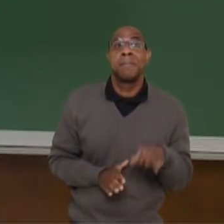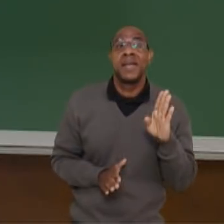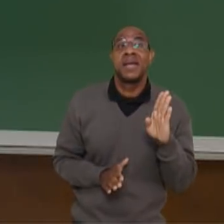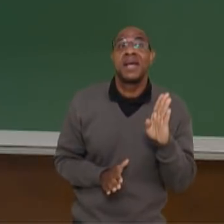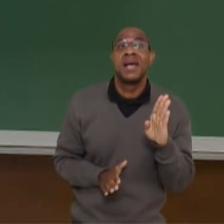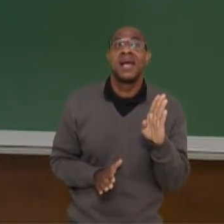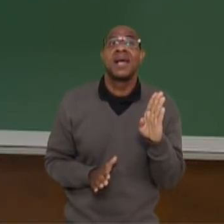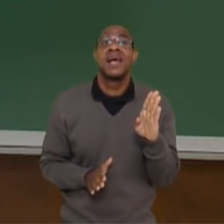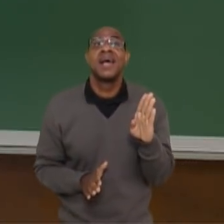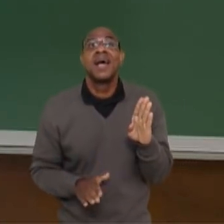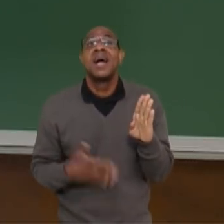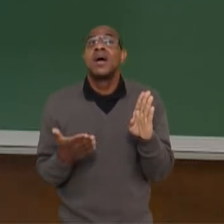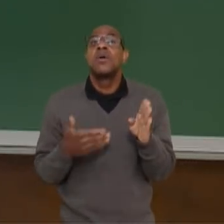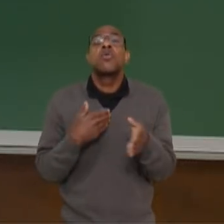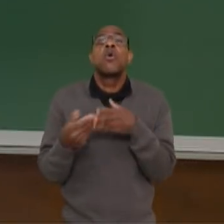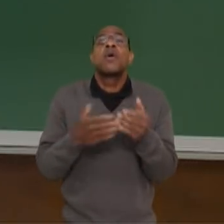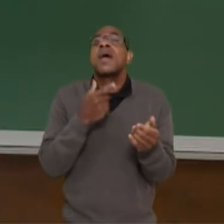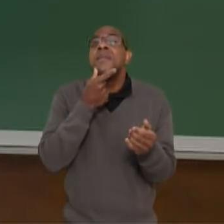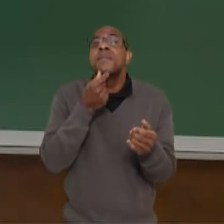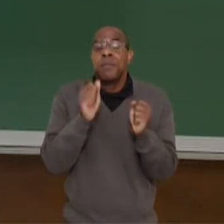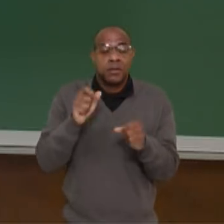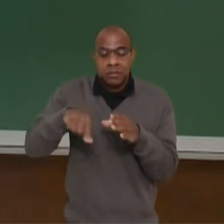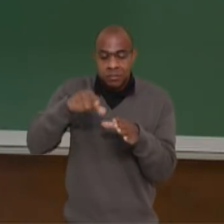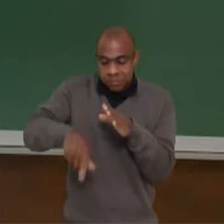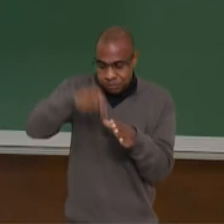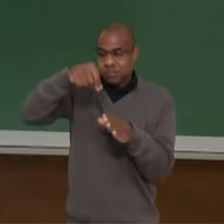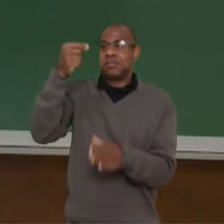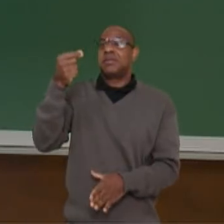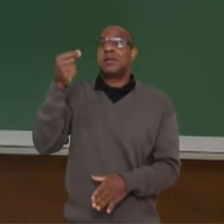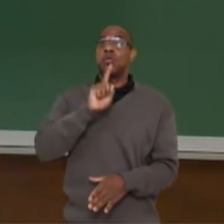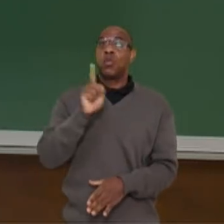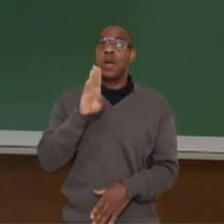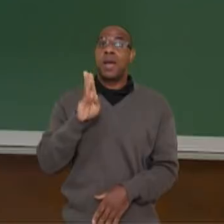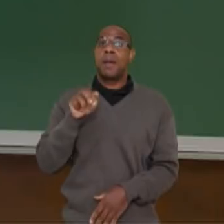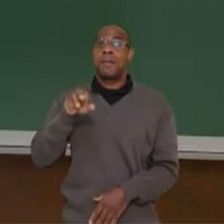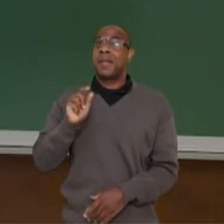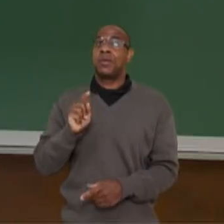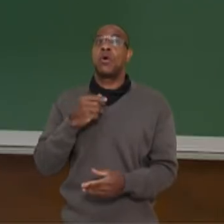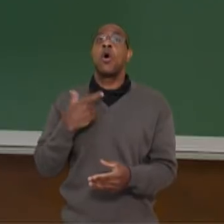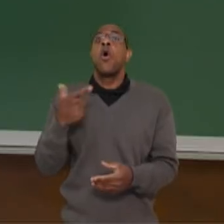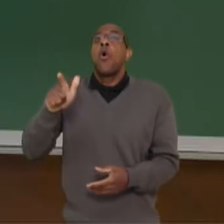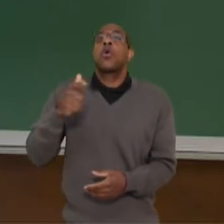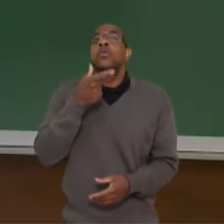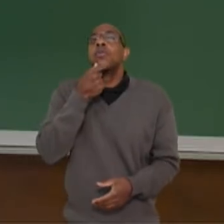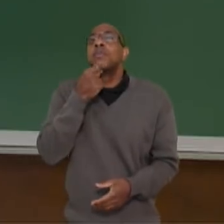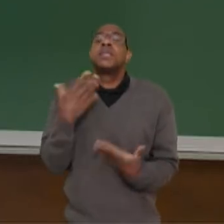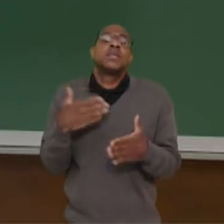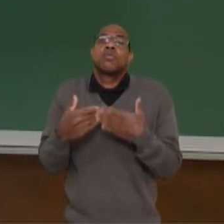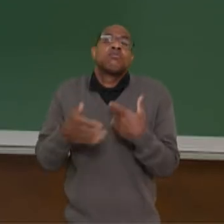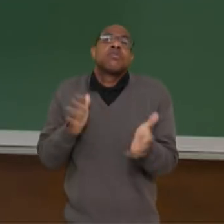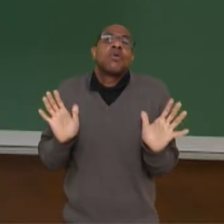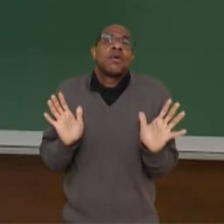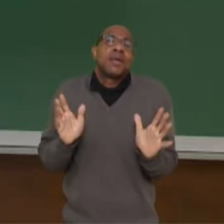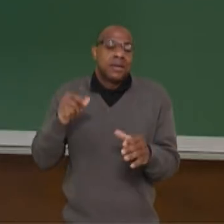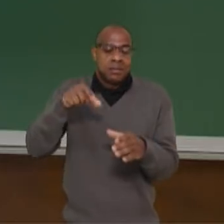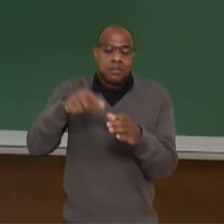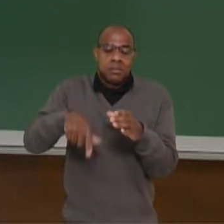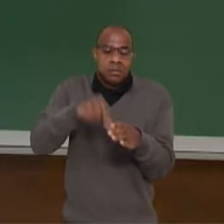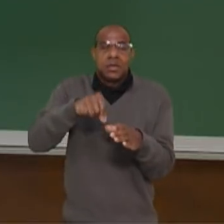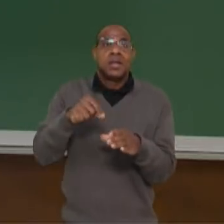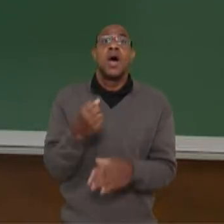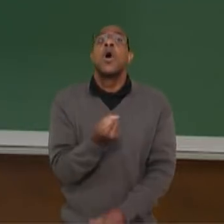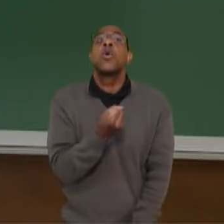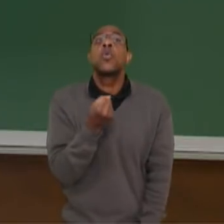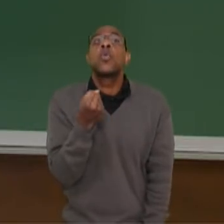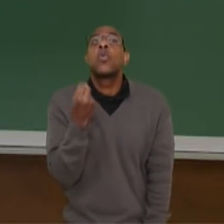a probabilidade de ser um menino qualquer? Bom, eu tenho 30 alunos, esse é o meu espaço amostral. Quantos são casos favoráveis? Quantos meninos são?